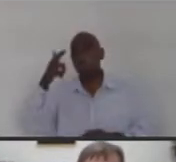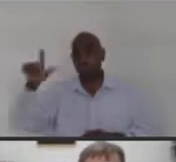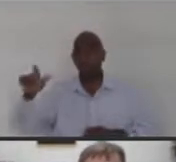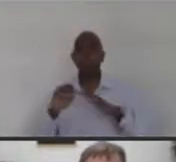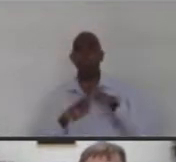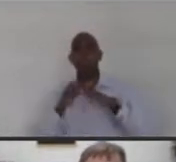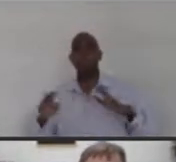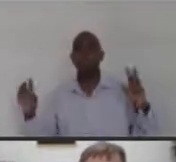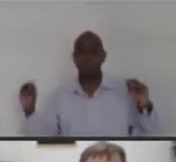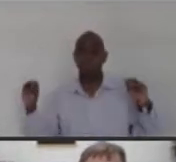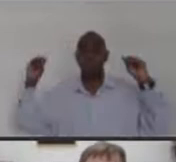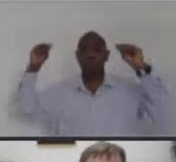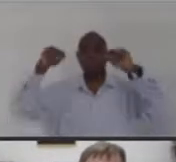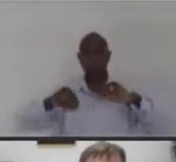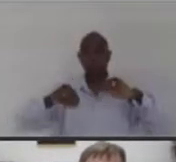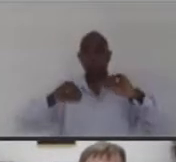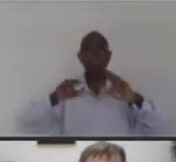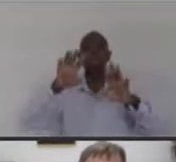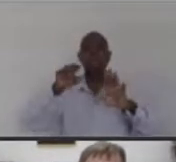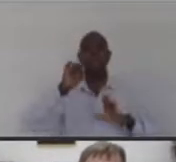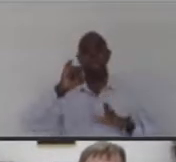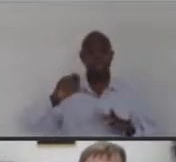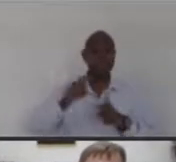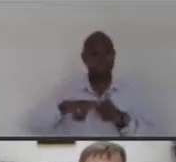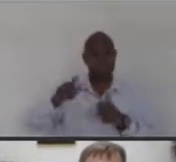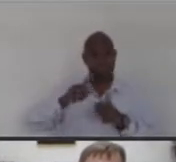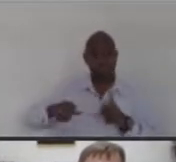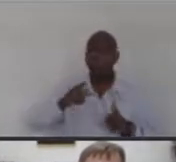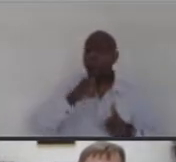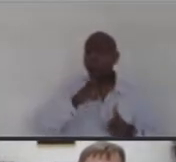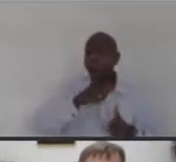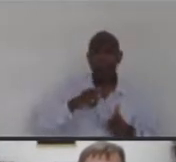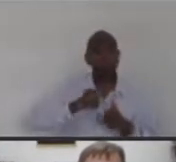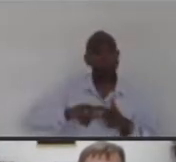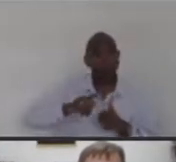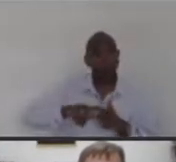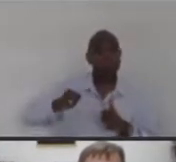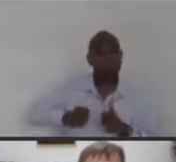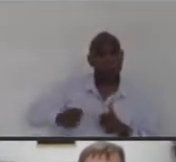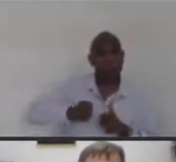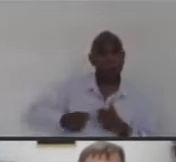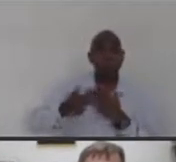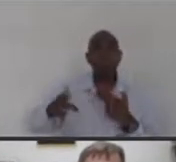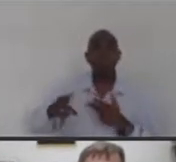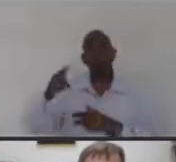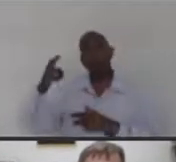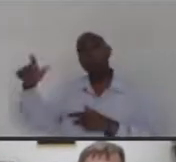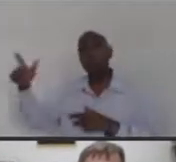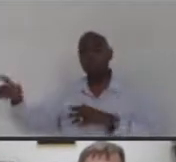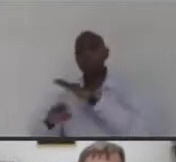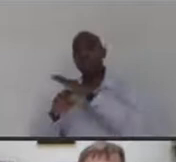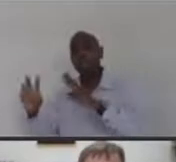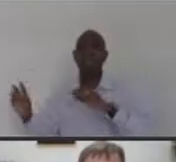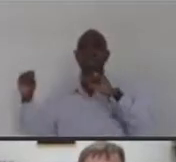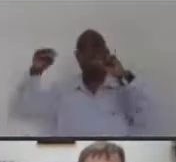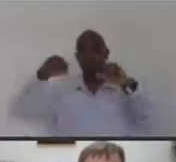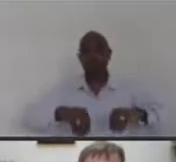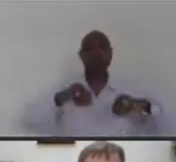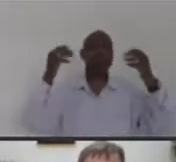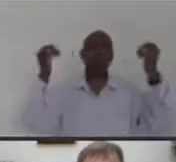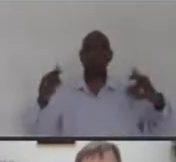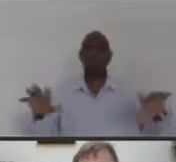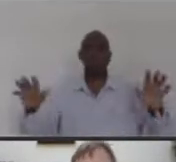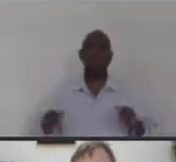de esgoto e sem que a dificuldade seja a água. Trazendo novas empresas para o município, e trazendo novos empreendimentos,